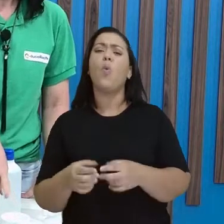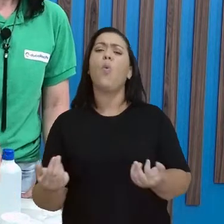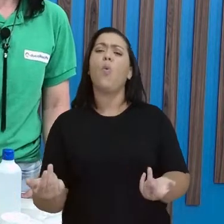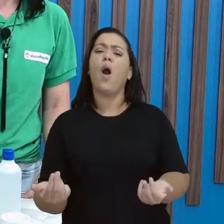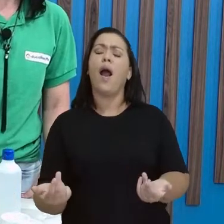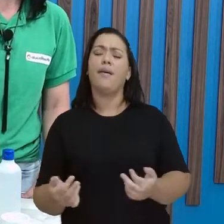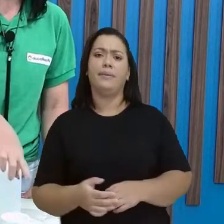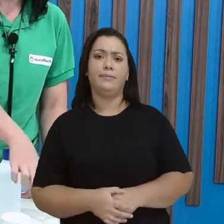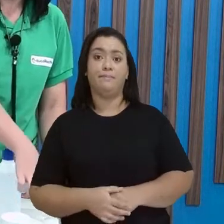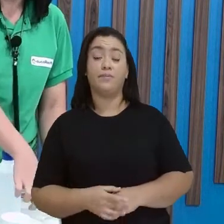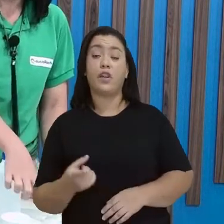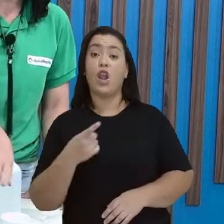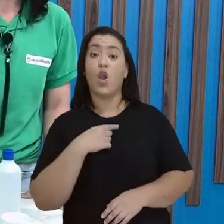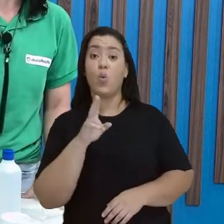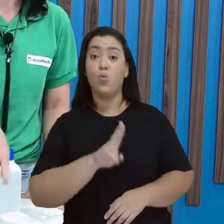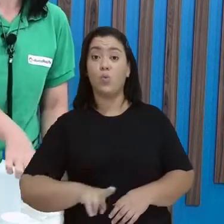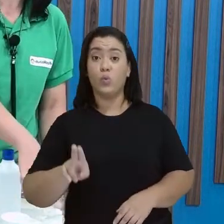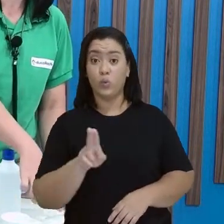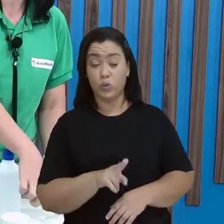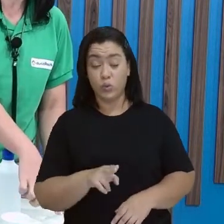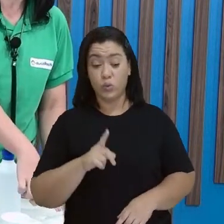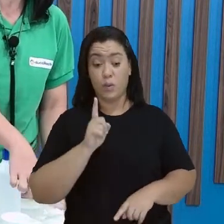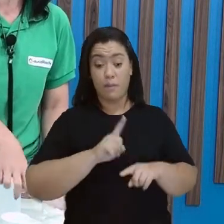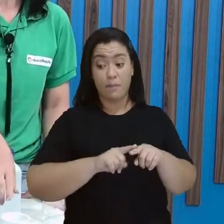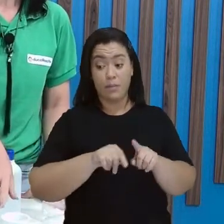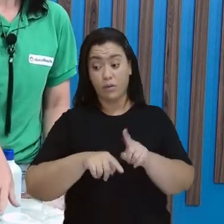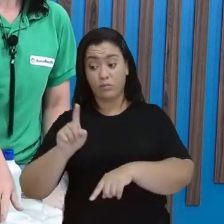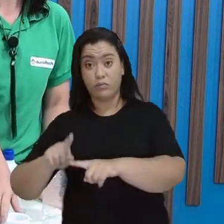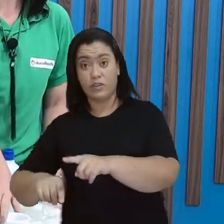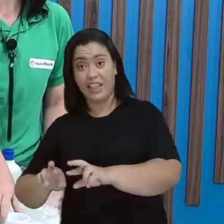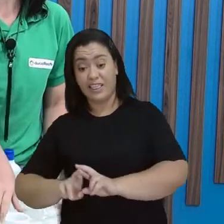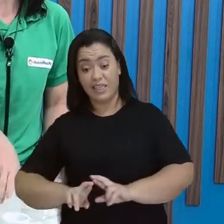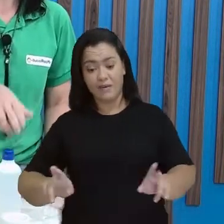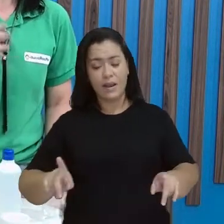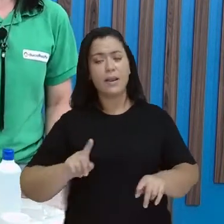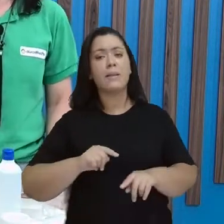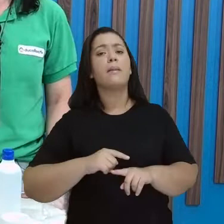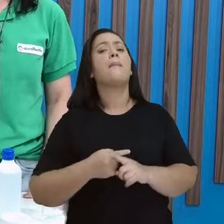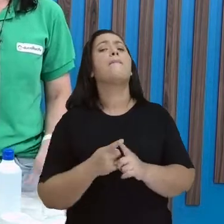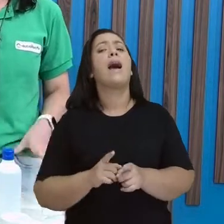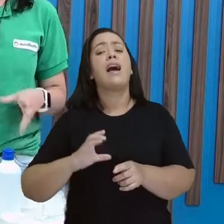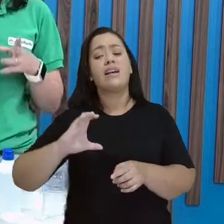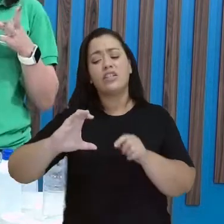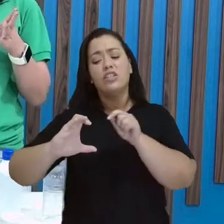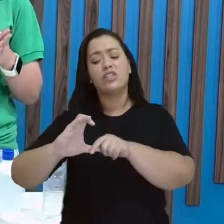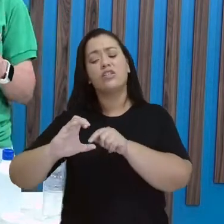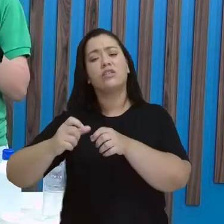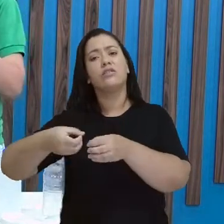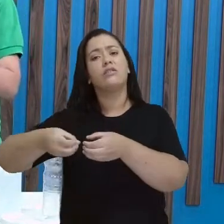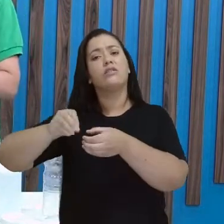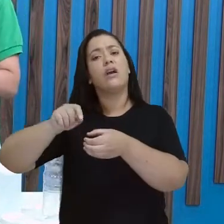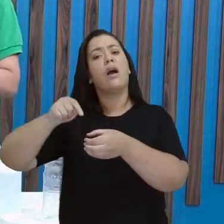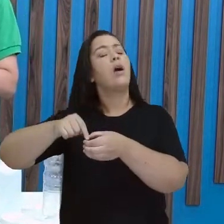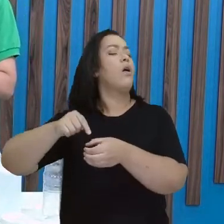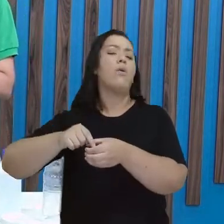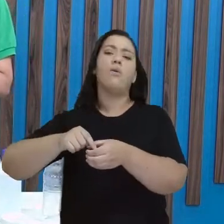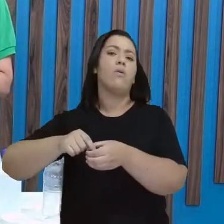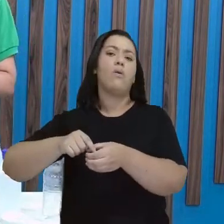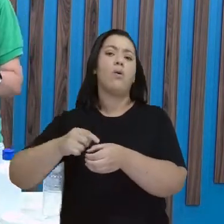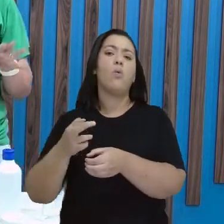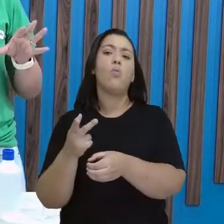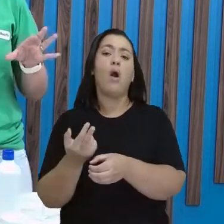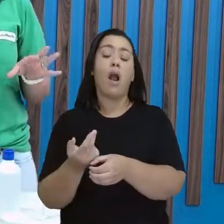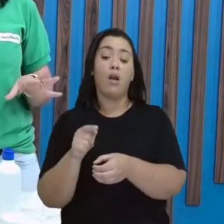mesma. Eu estou utilizando 2 produtos diferentes, mas uma xícara de açúcar vai ser sempre uma xícara de